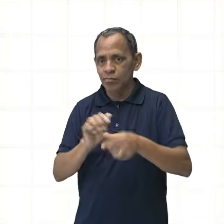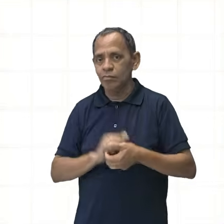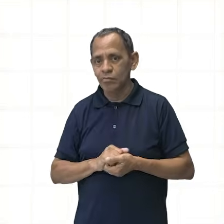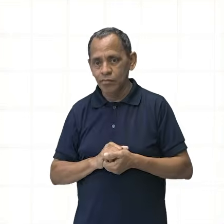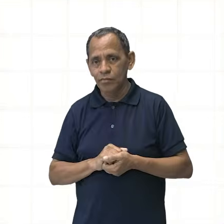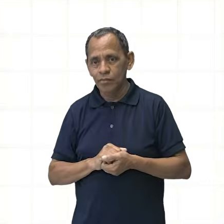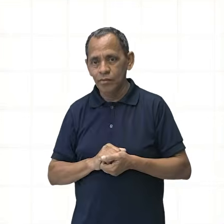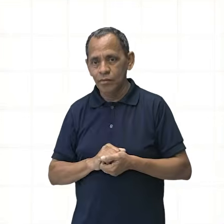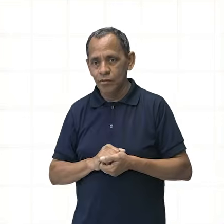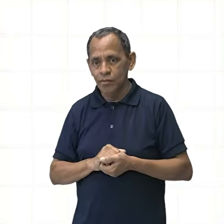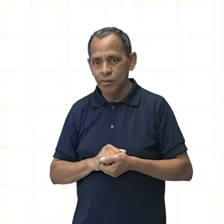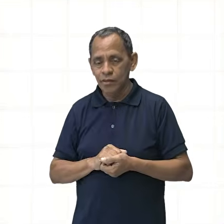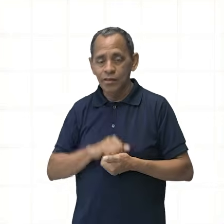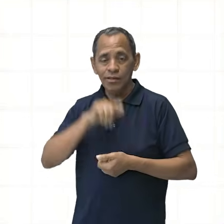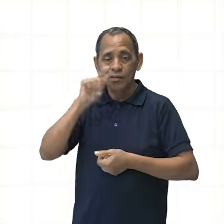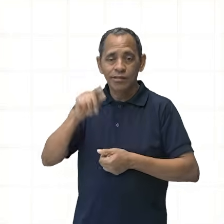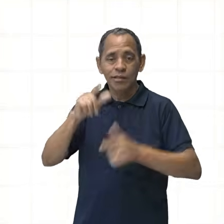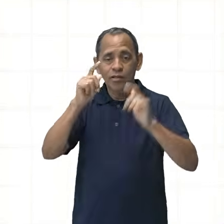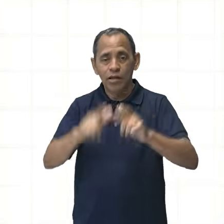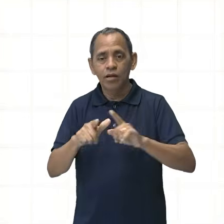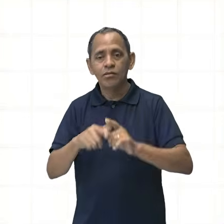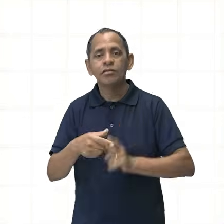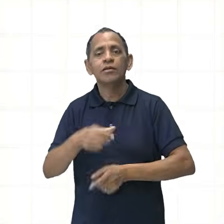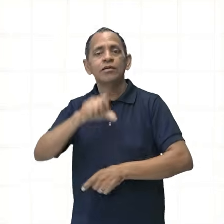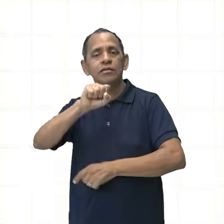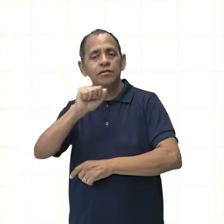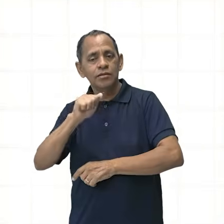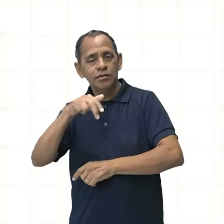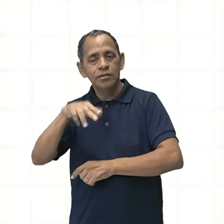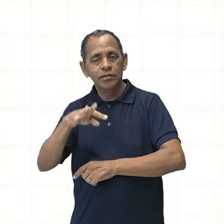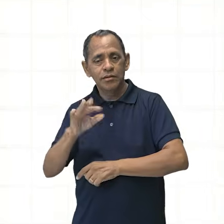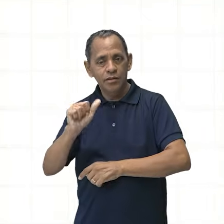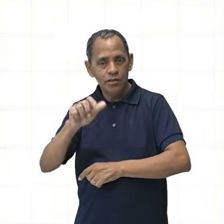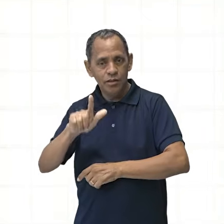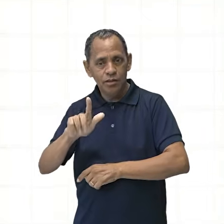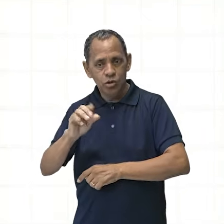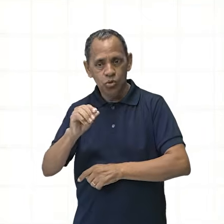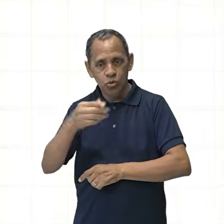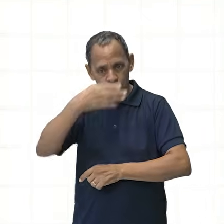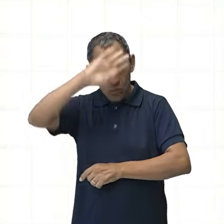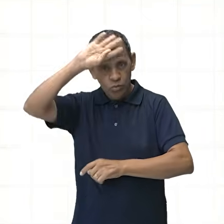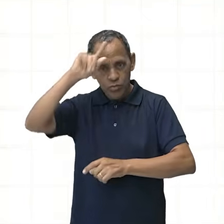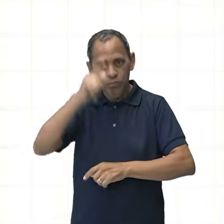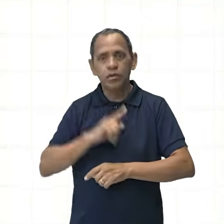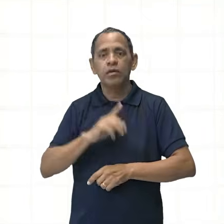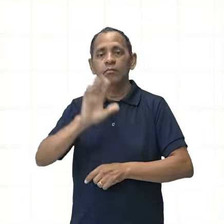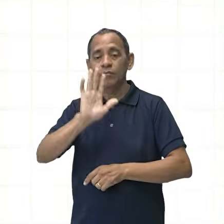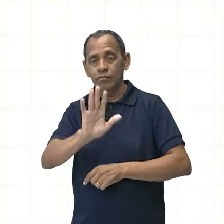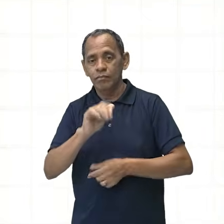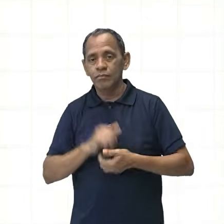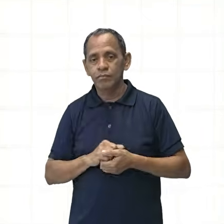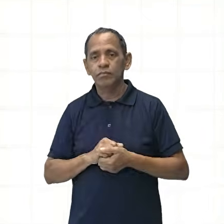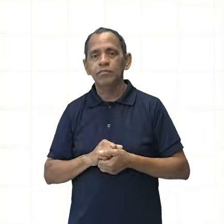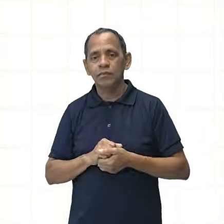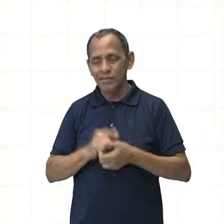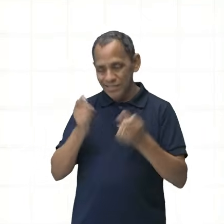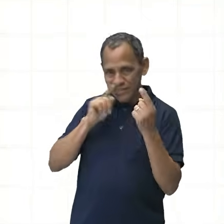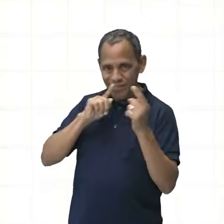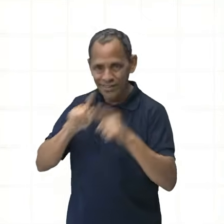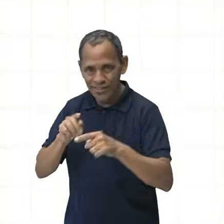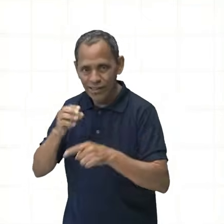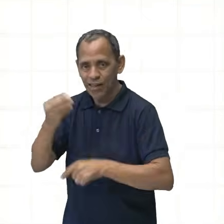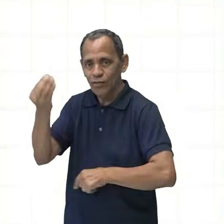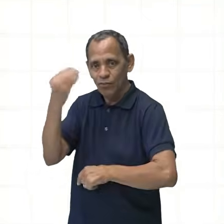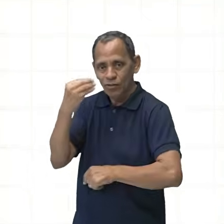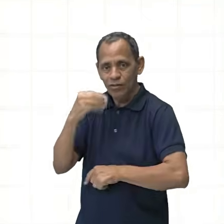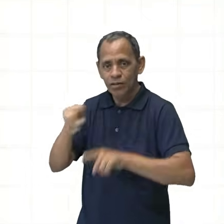Esse ataque, né, ao quartel acontece em Santiago de Cuba. Porém, né,